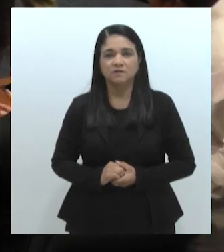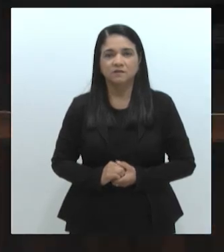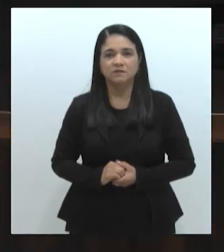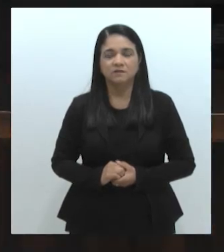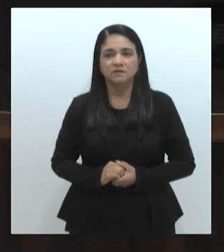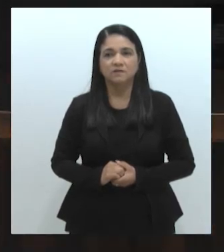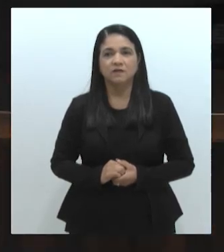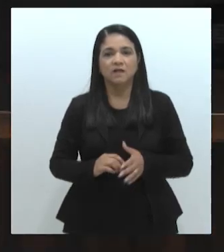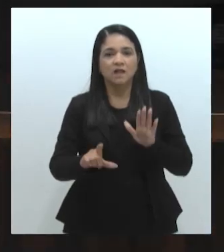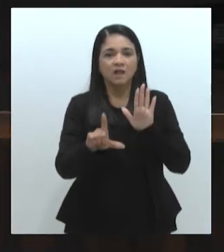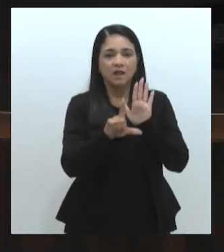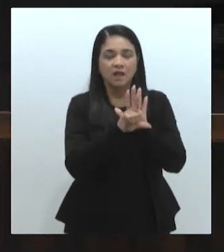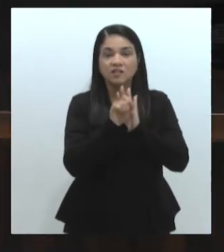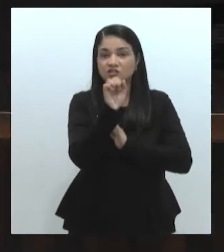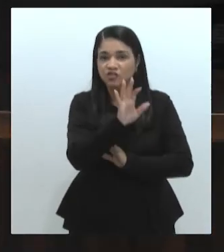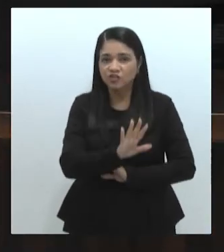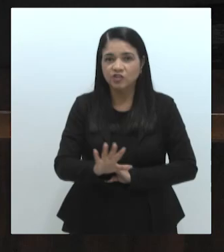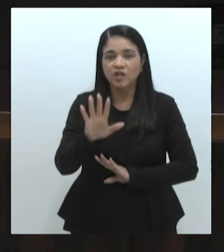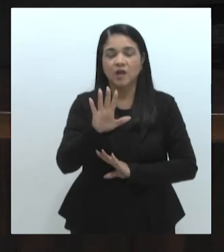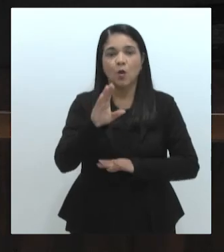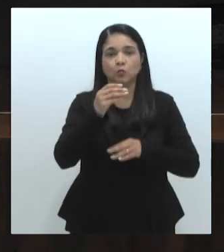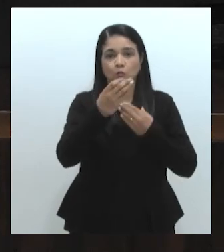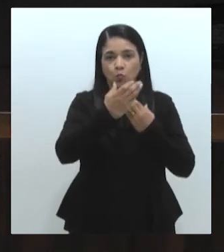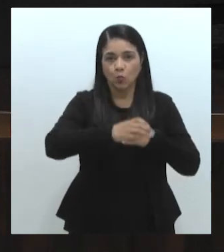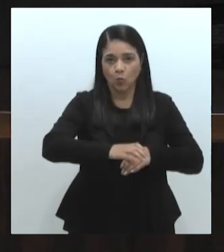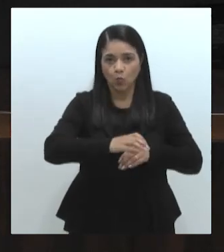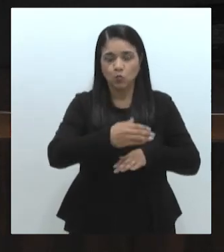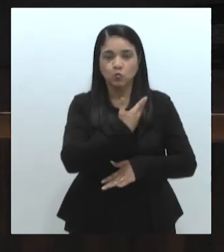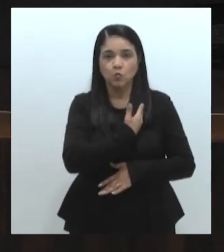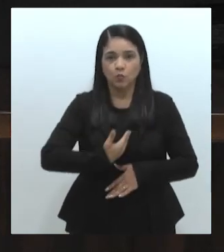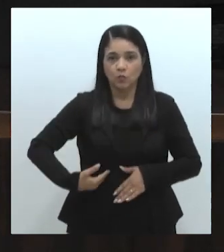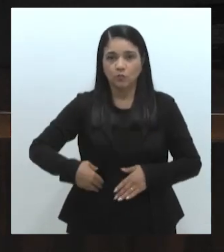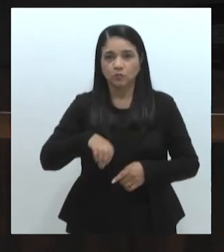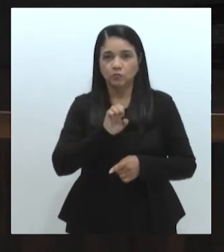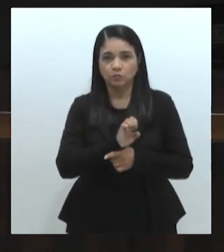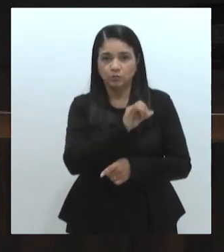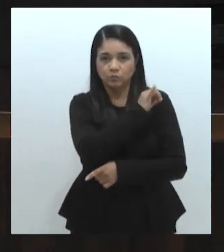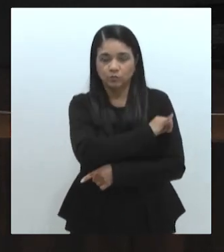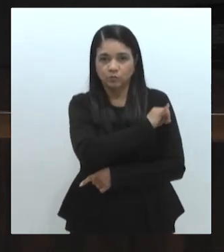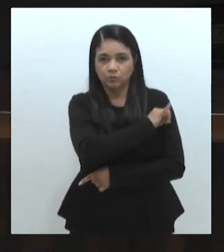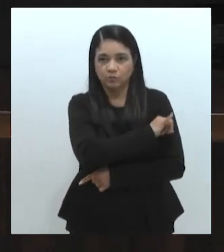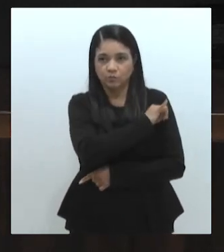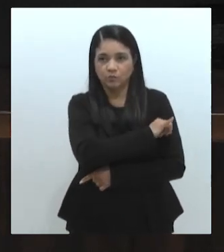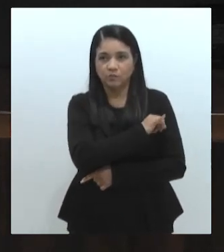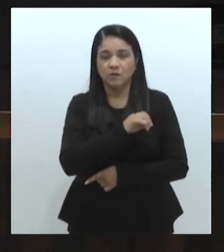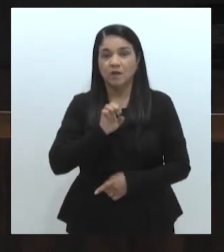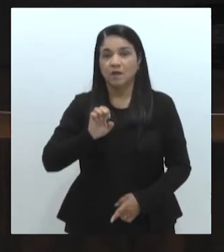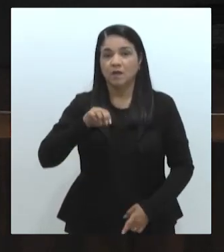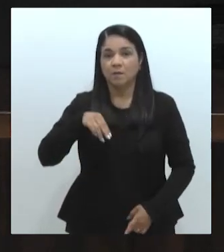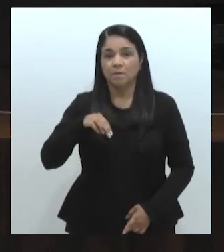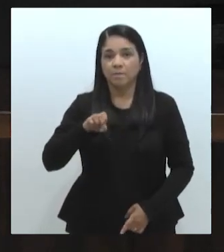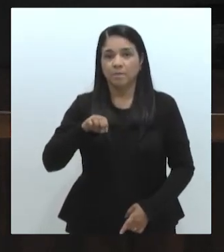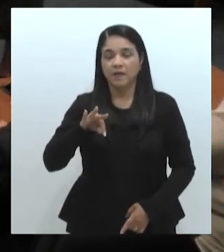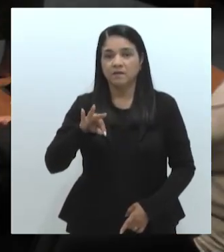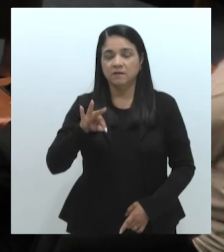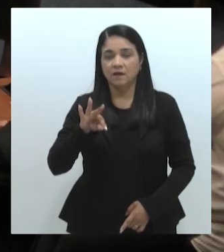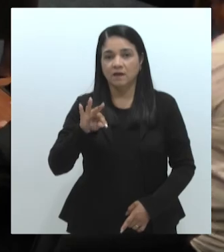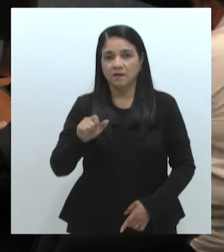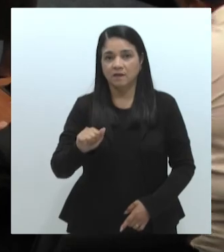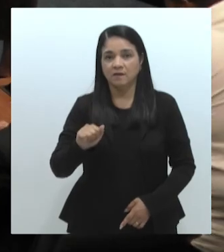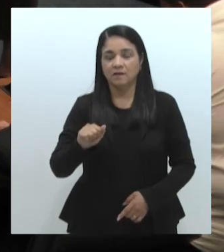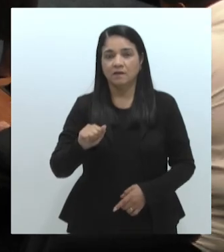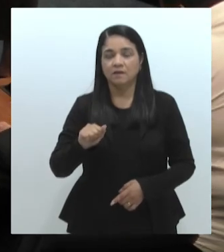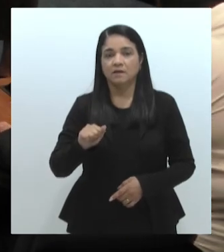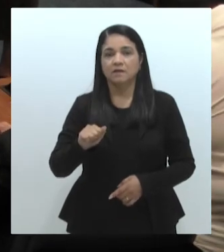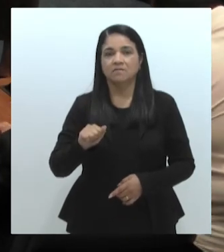Que lei geral do concurso público no âmbito do Estado do Rio de Janeiro. A emenda aqui eu acho que está errada, não está, Luiz? Está